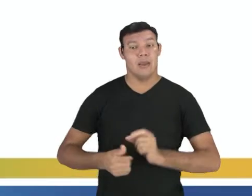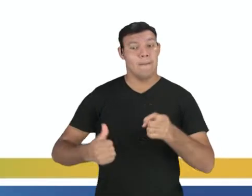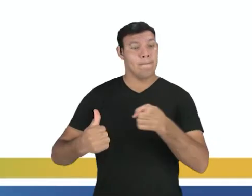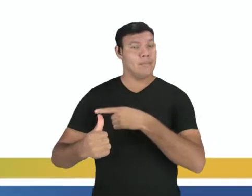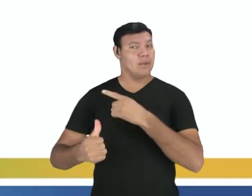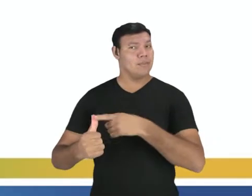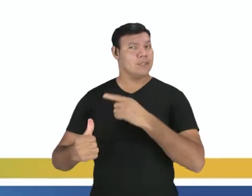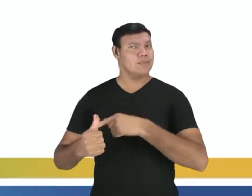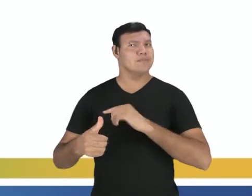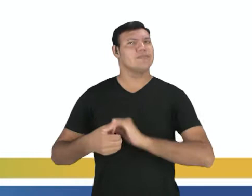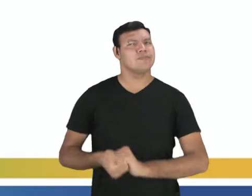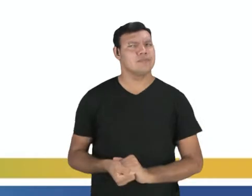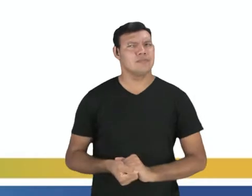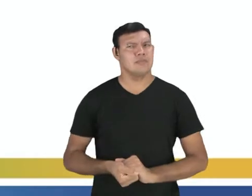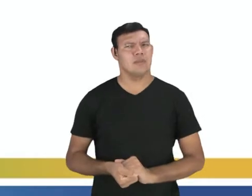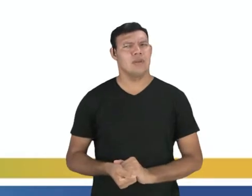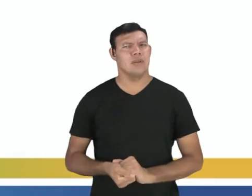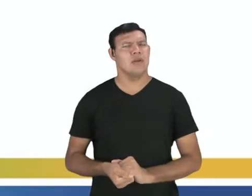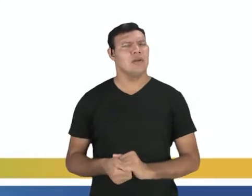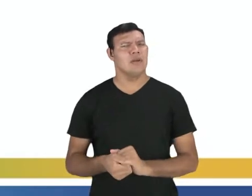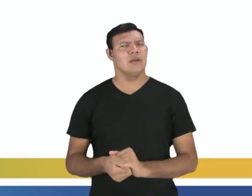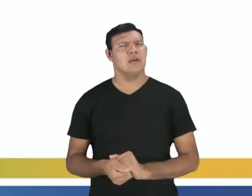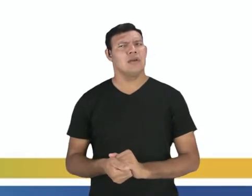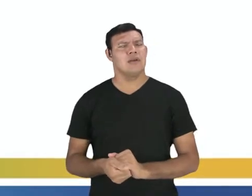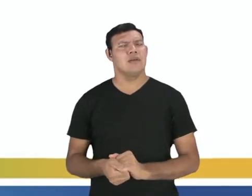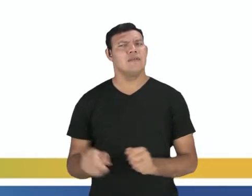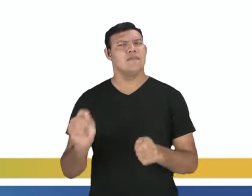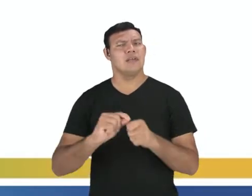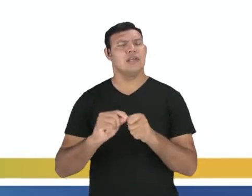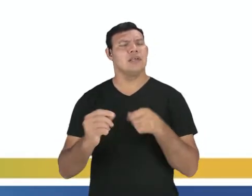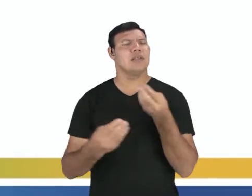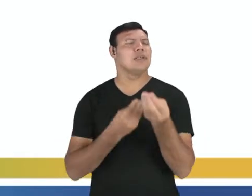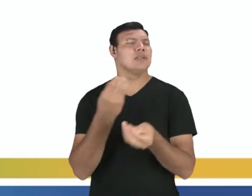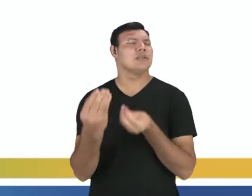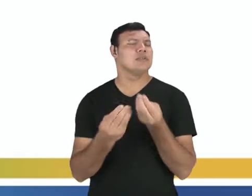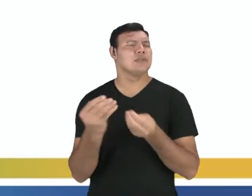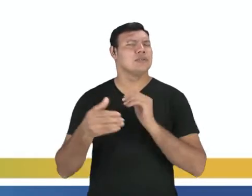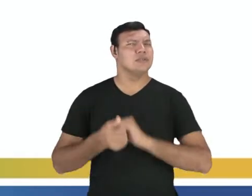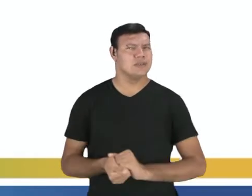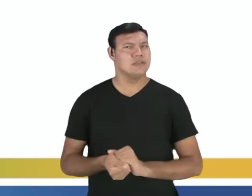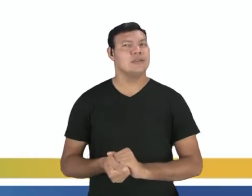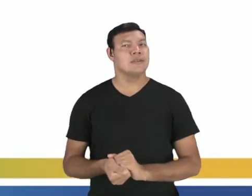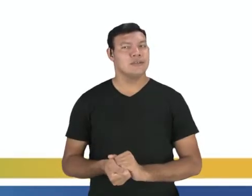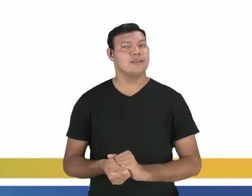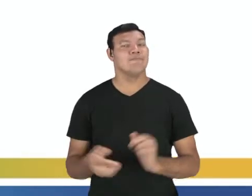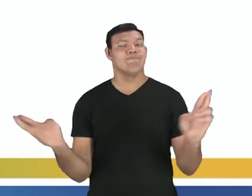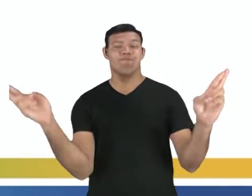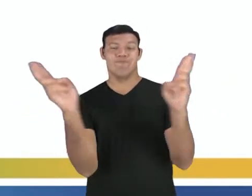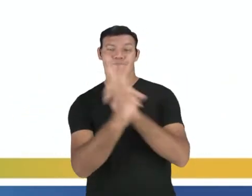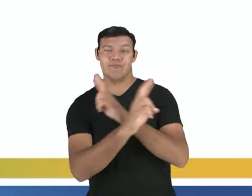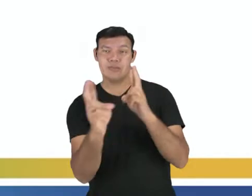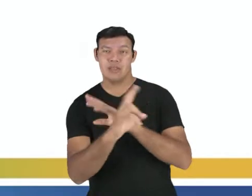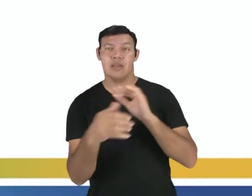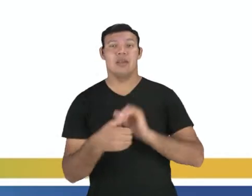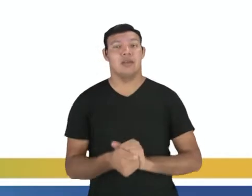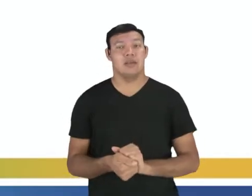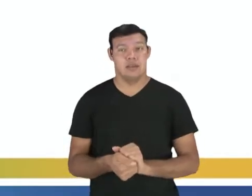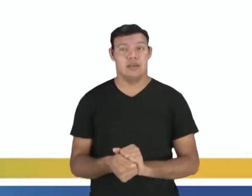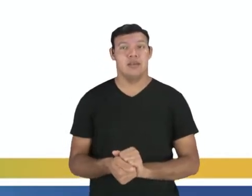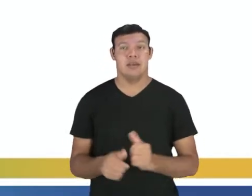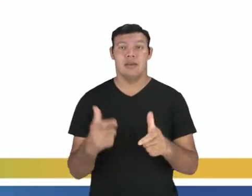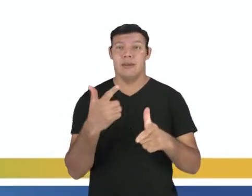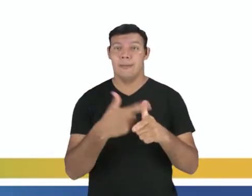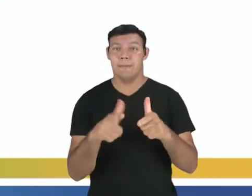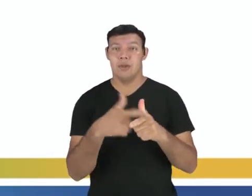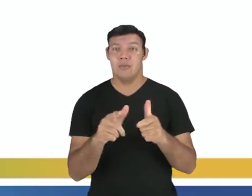Primeiro, como é que você vai poder fazer esse posicionamento? Com uma relação de causa e consequência. Ou